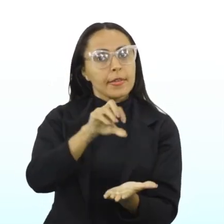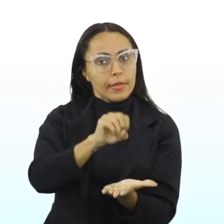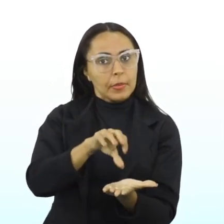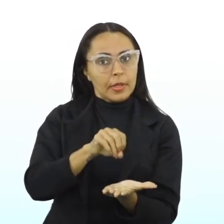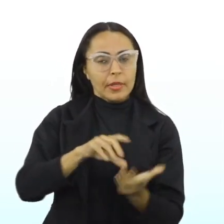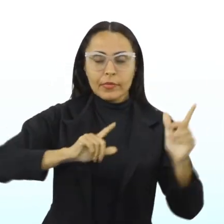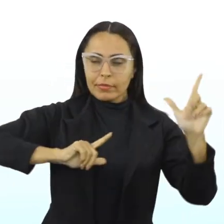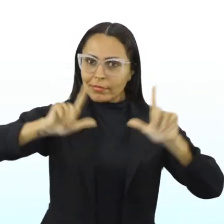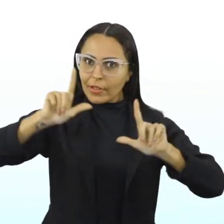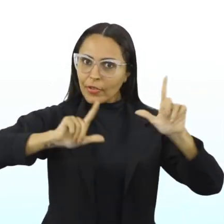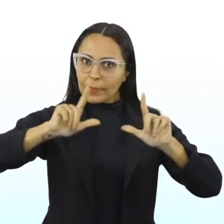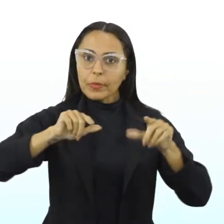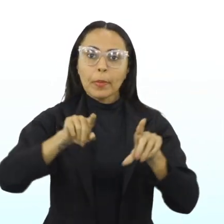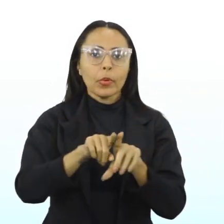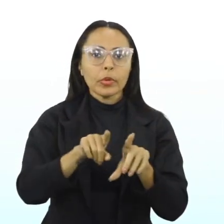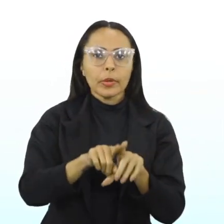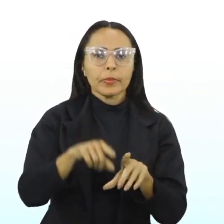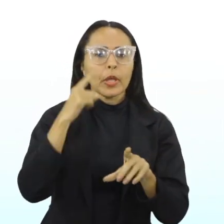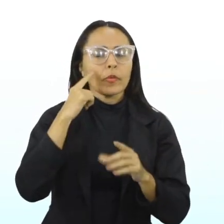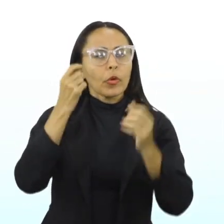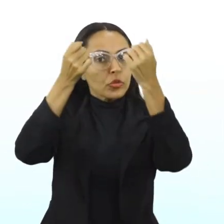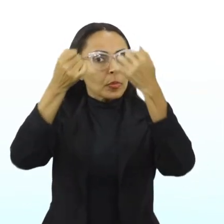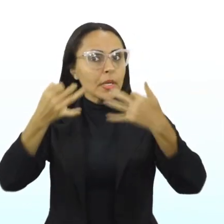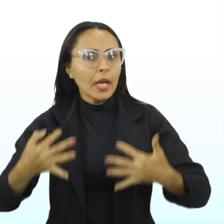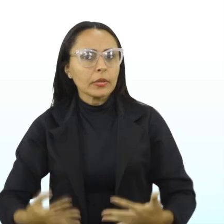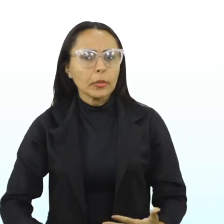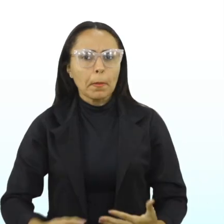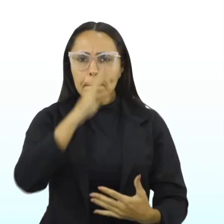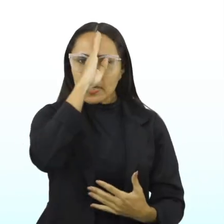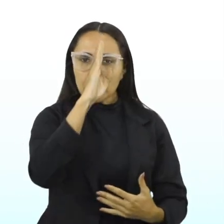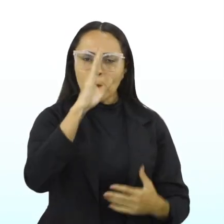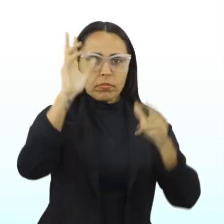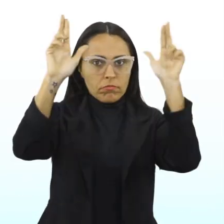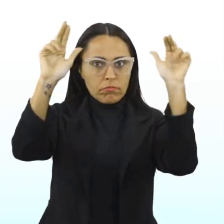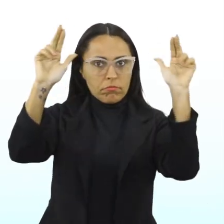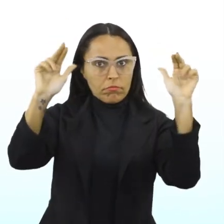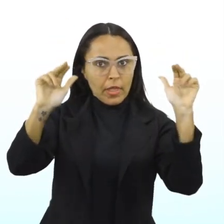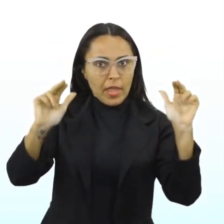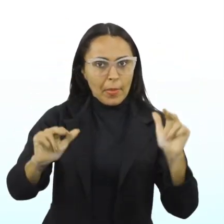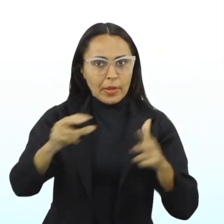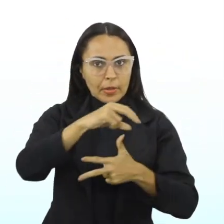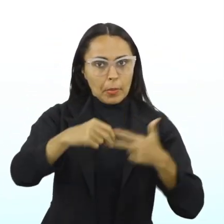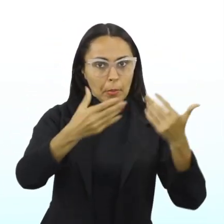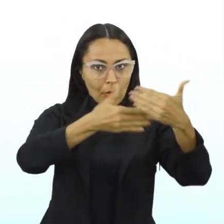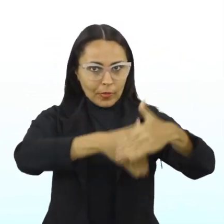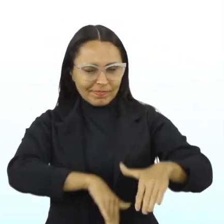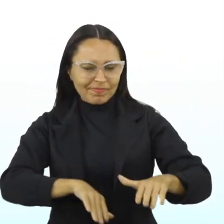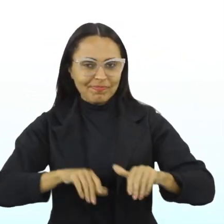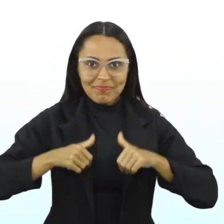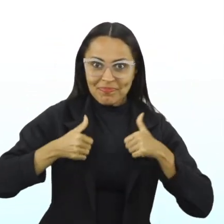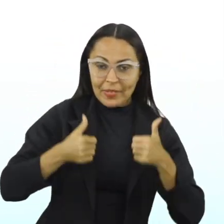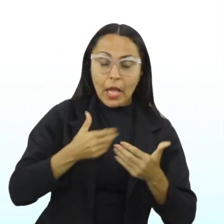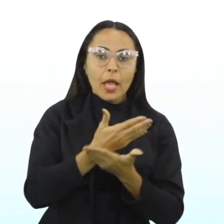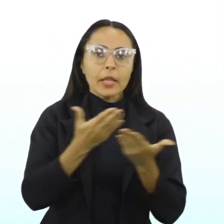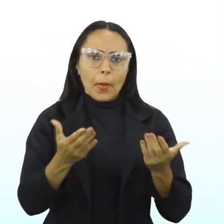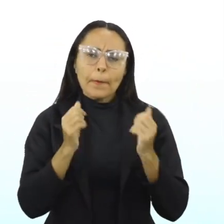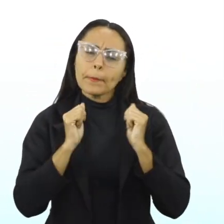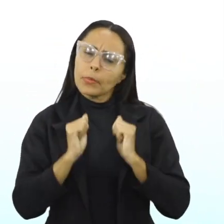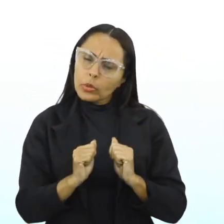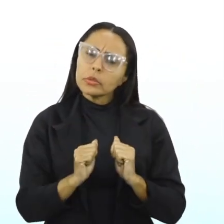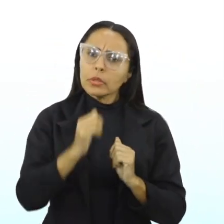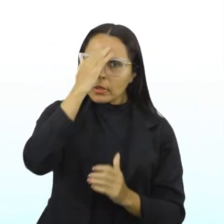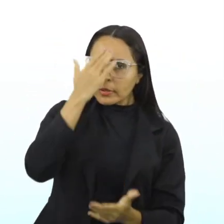porque eu vou trazer para vocês os principais temas que vão cair no teu Enem. Pode ter certeza